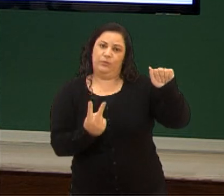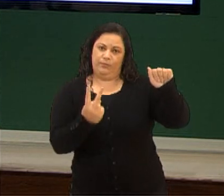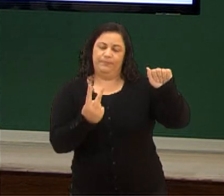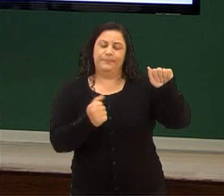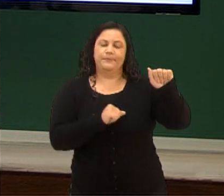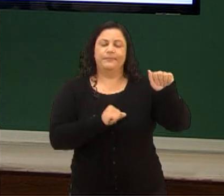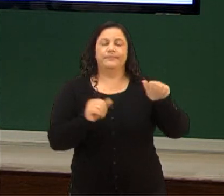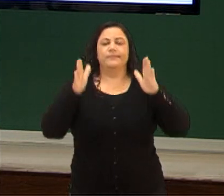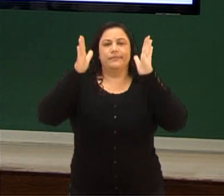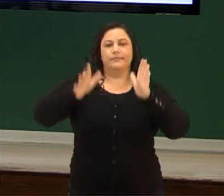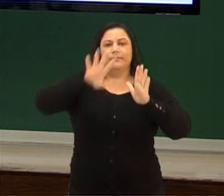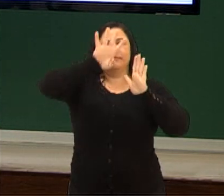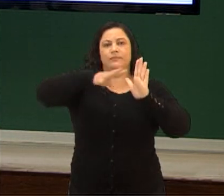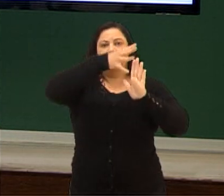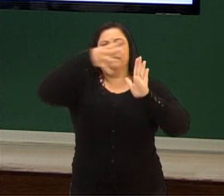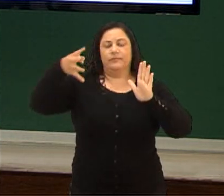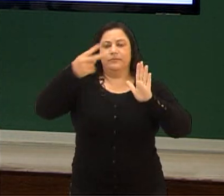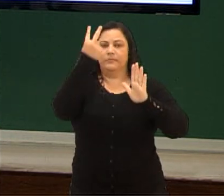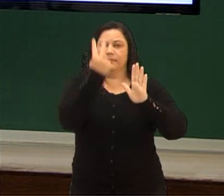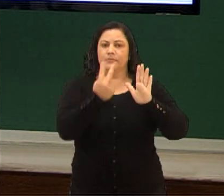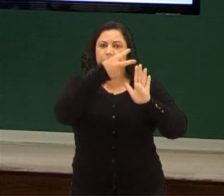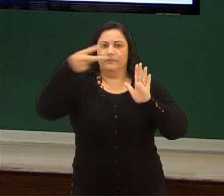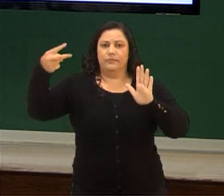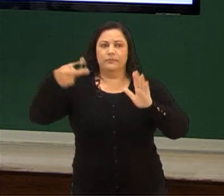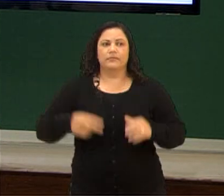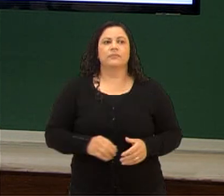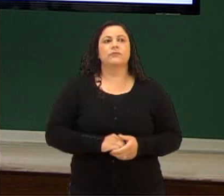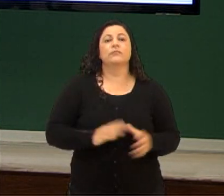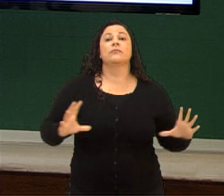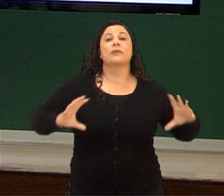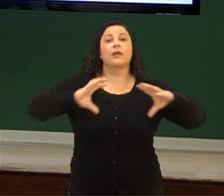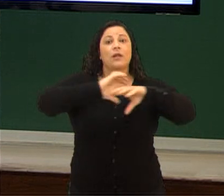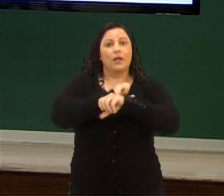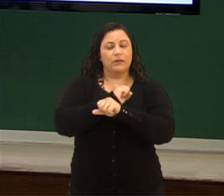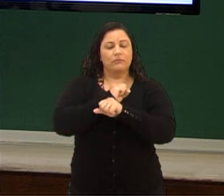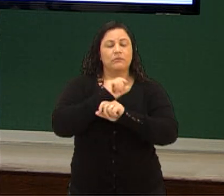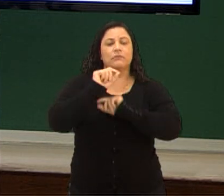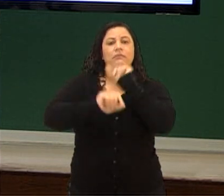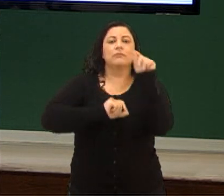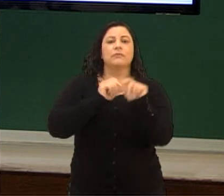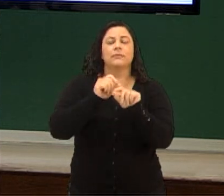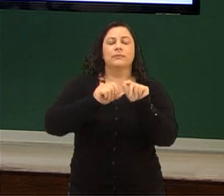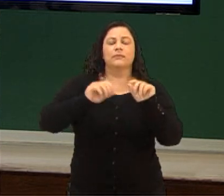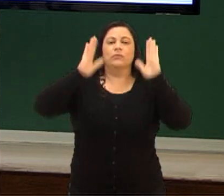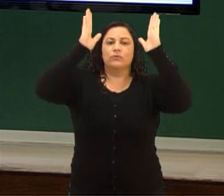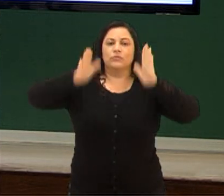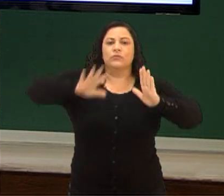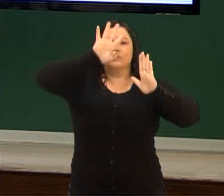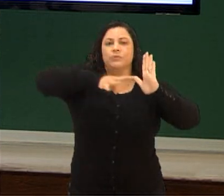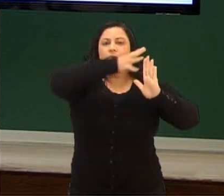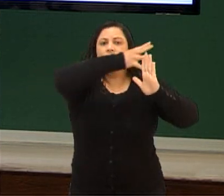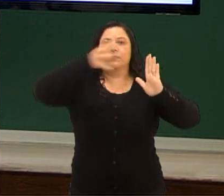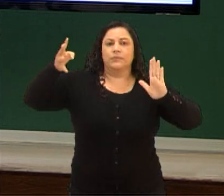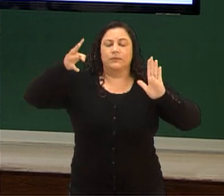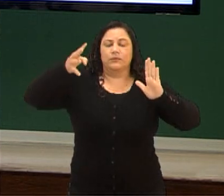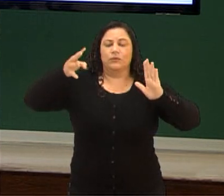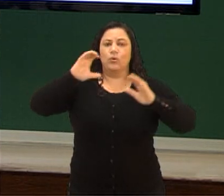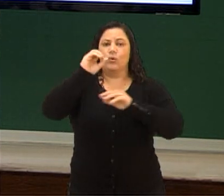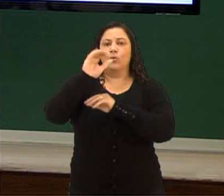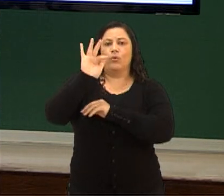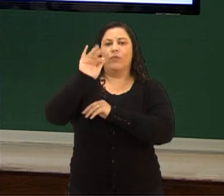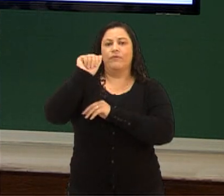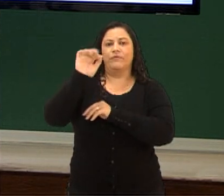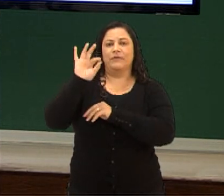fazer? Cálculo da matriz dos cofatores. Então eu vou fazer uma matriz com os cofatores da matriz